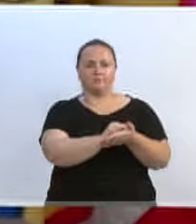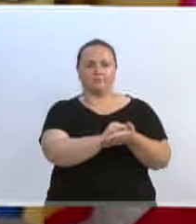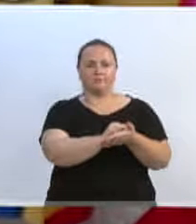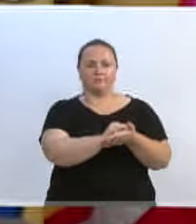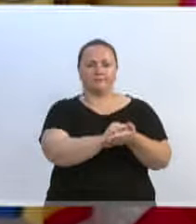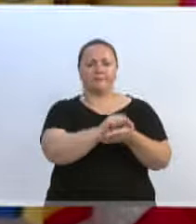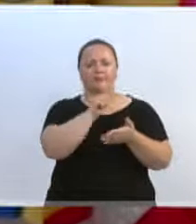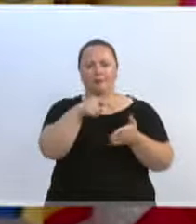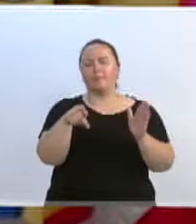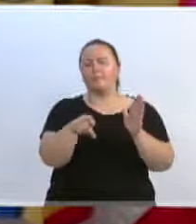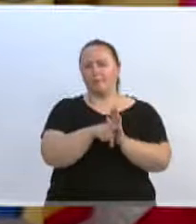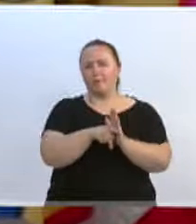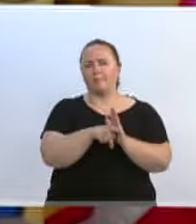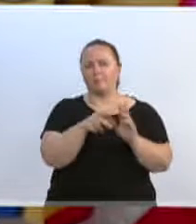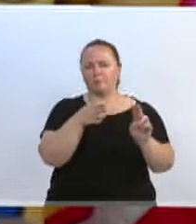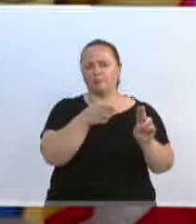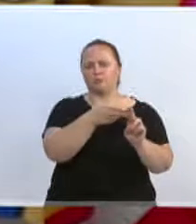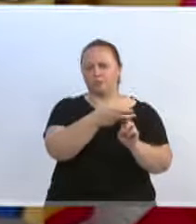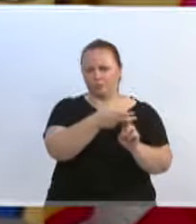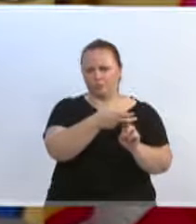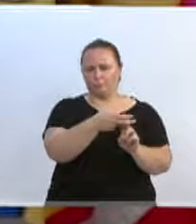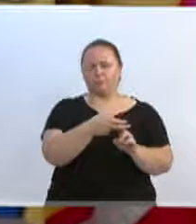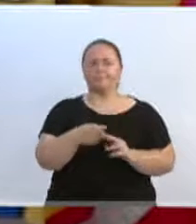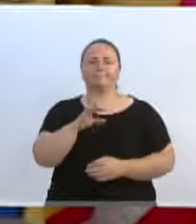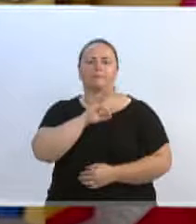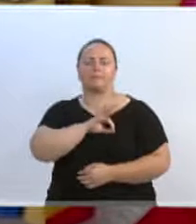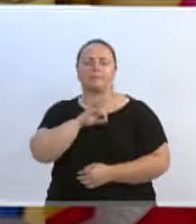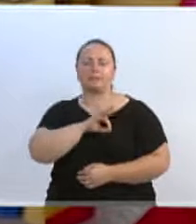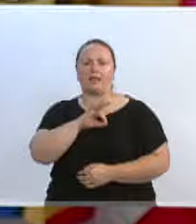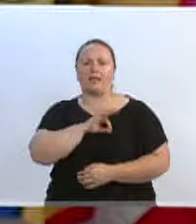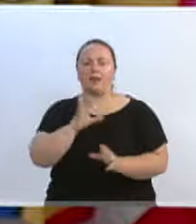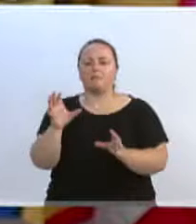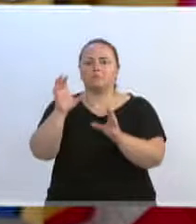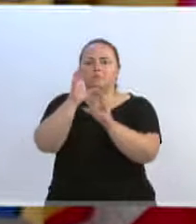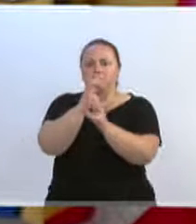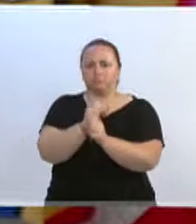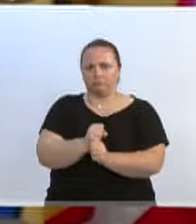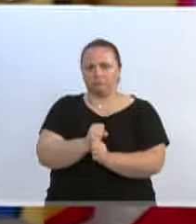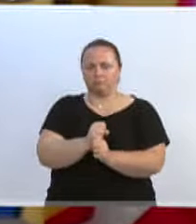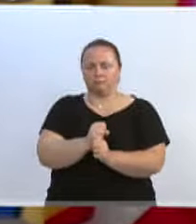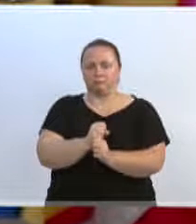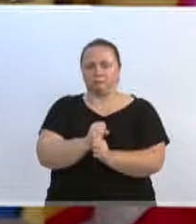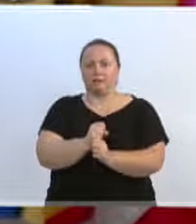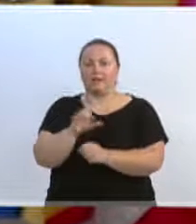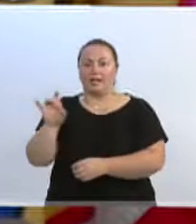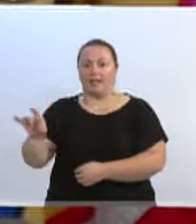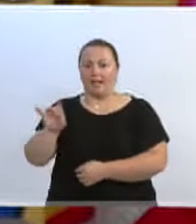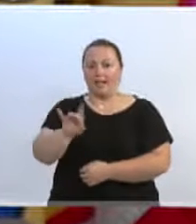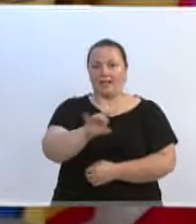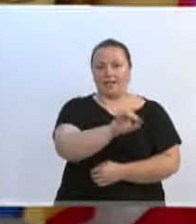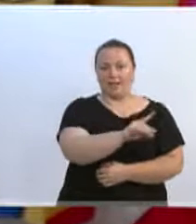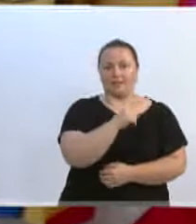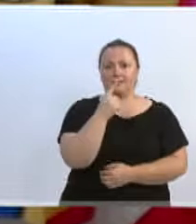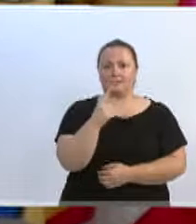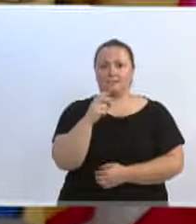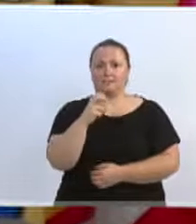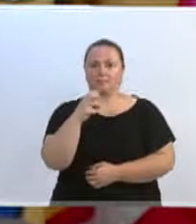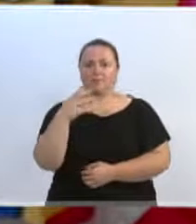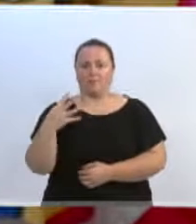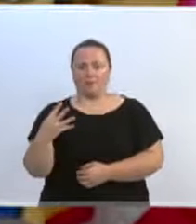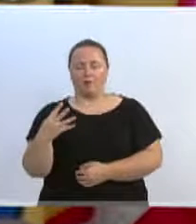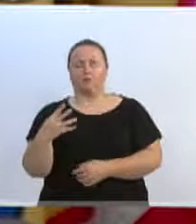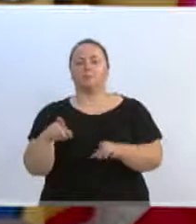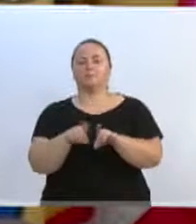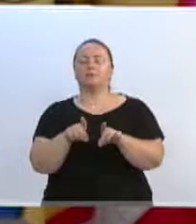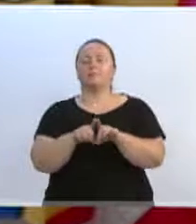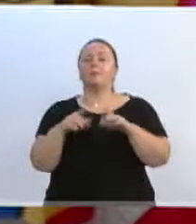dos programas sociais do governo federal, ter renda familiar de até R$ 154 per capita, né, e que ele resida